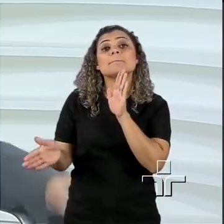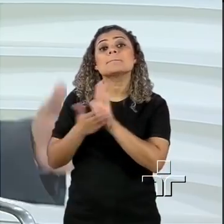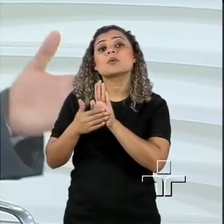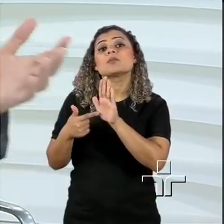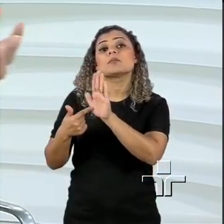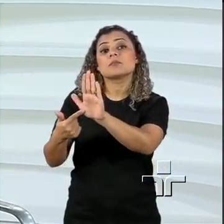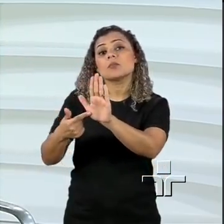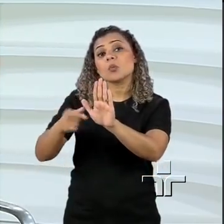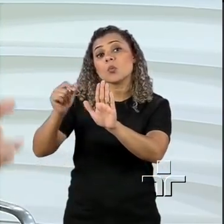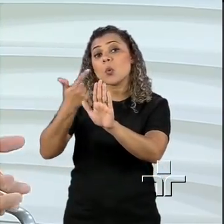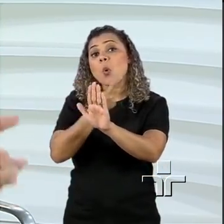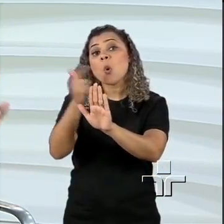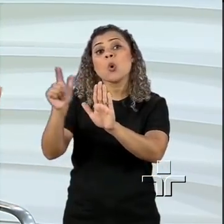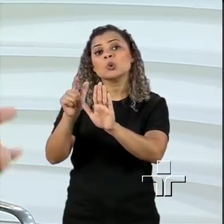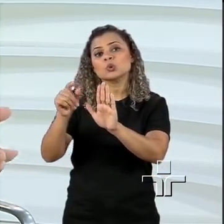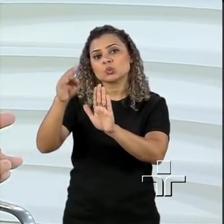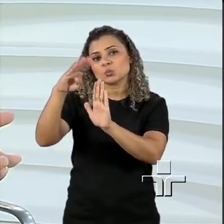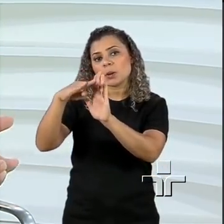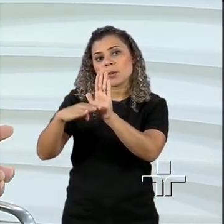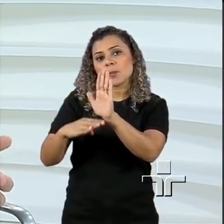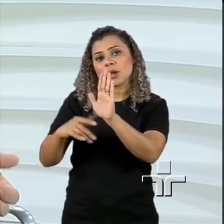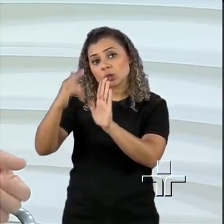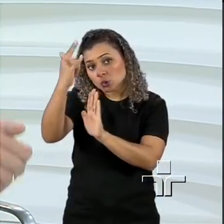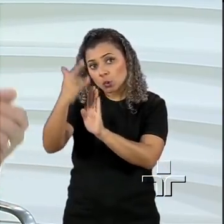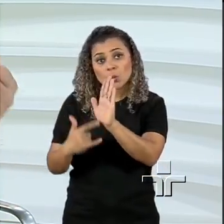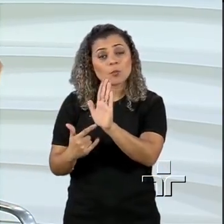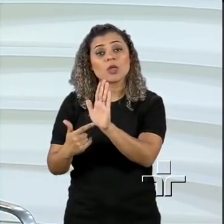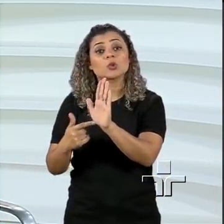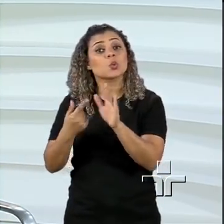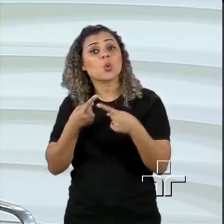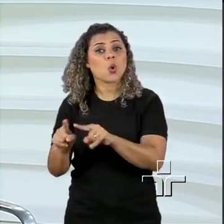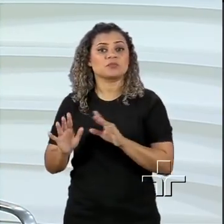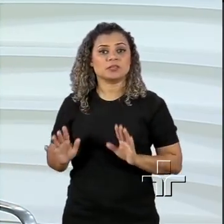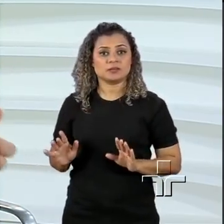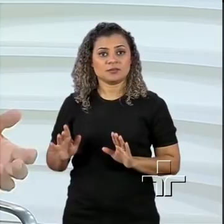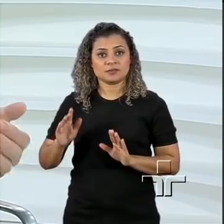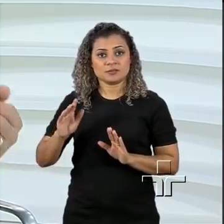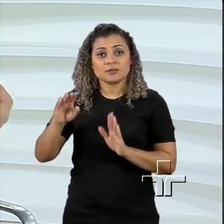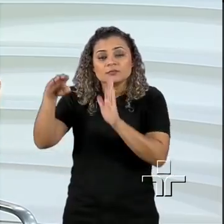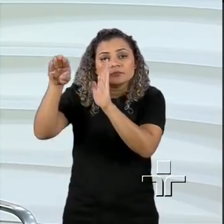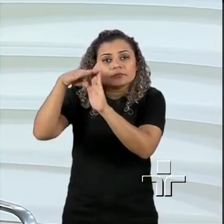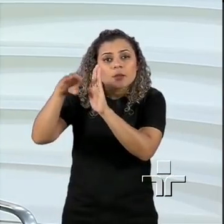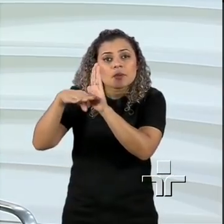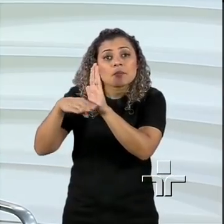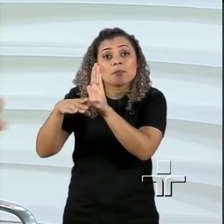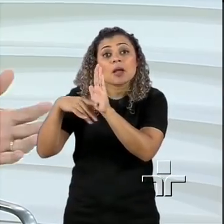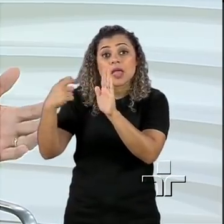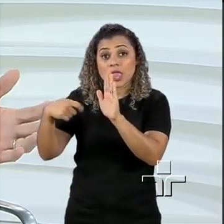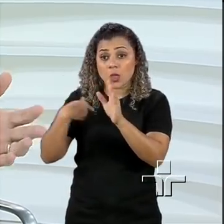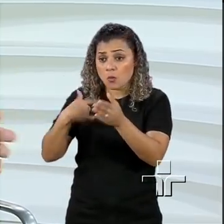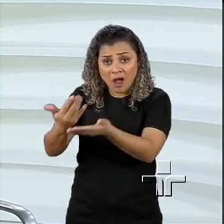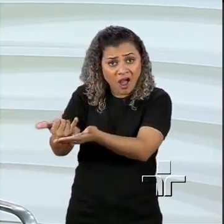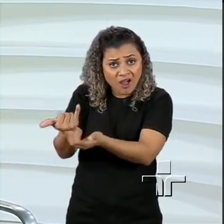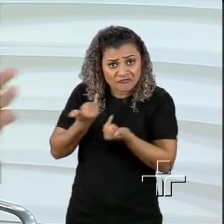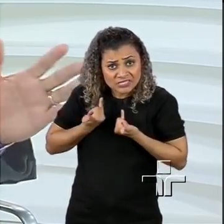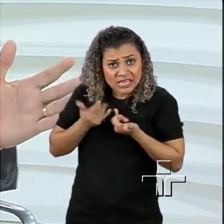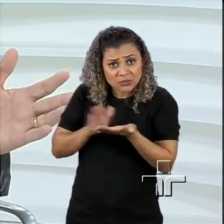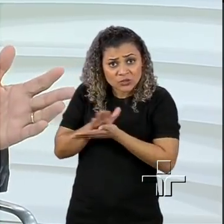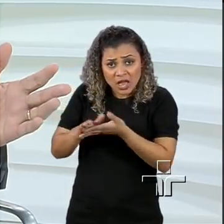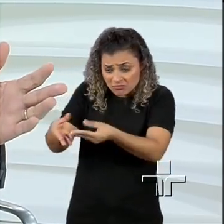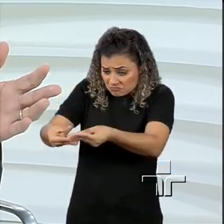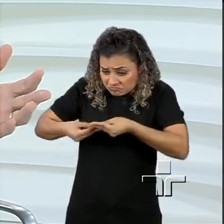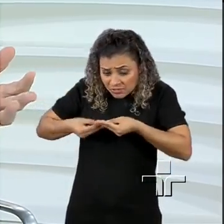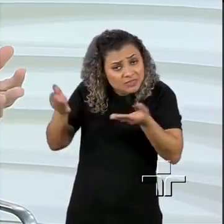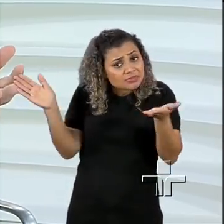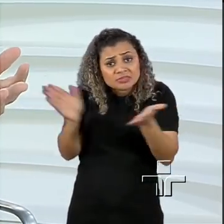parecer, contraditando o parecer do Tribunal de Contas, notificar, ou seja, eu teria que ter sido notificado, não fui notificado, eu nem fui notificado até